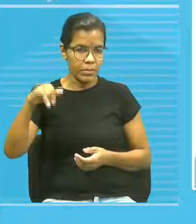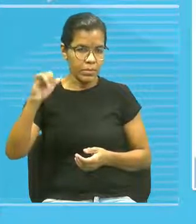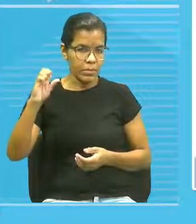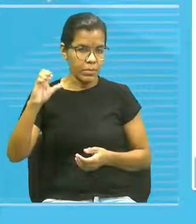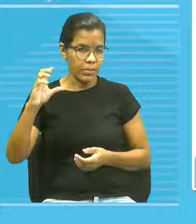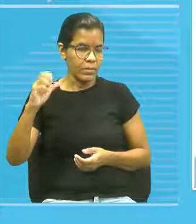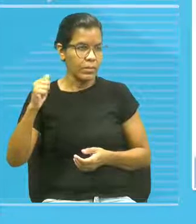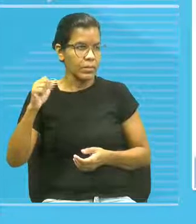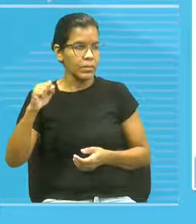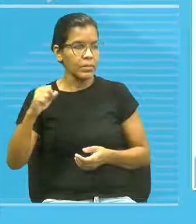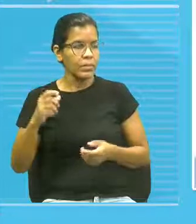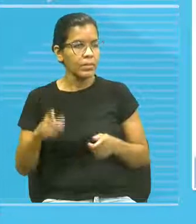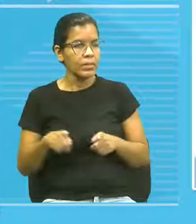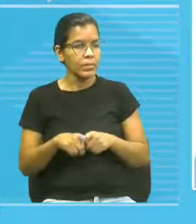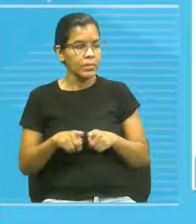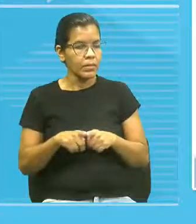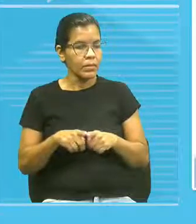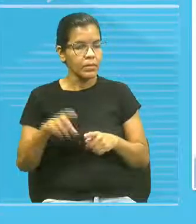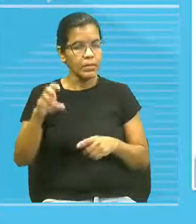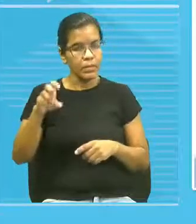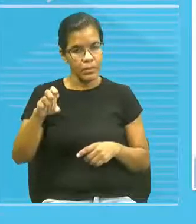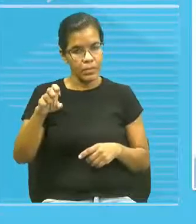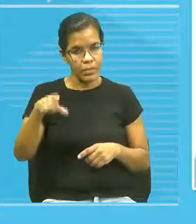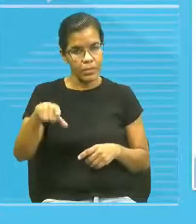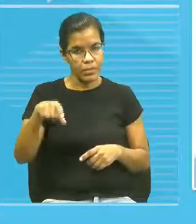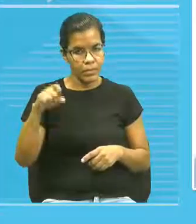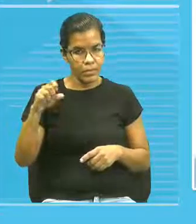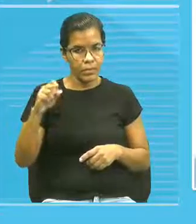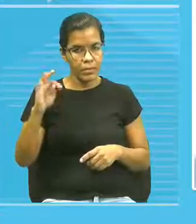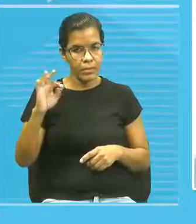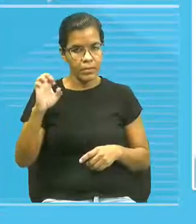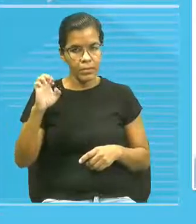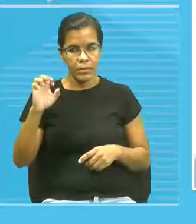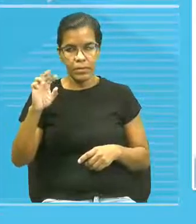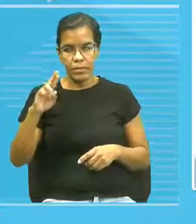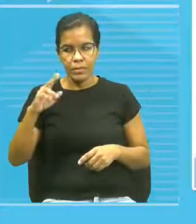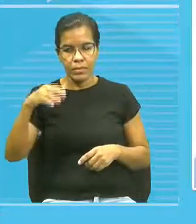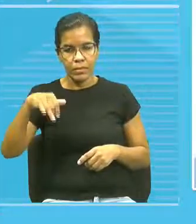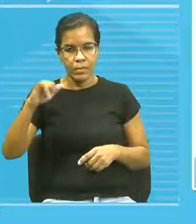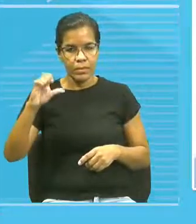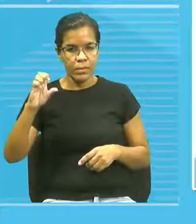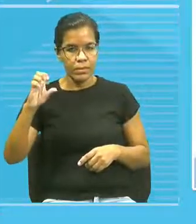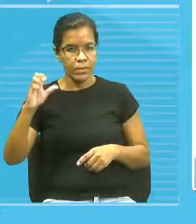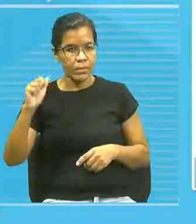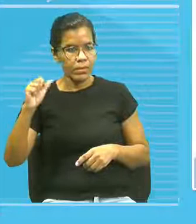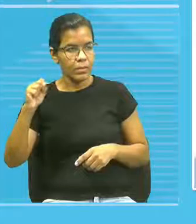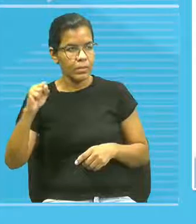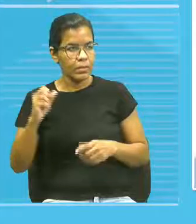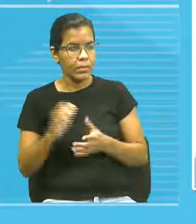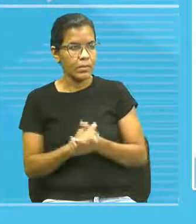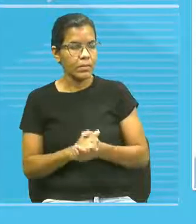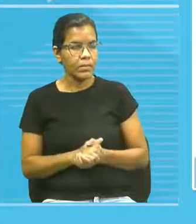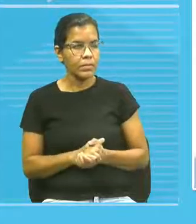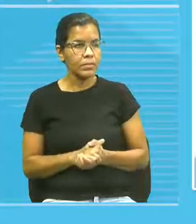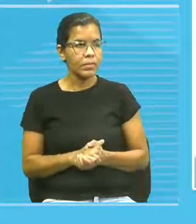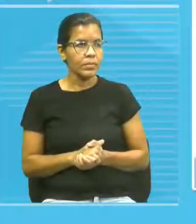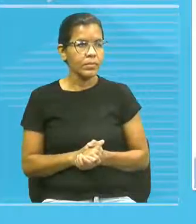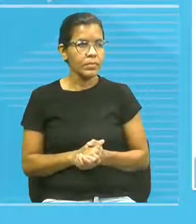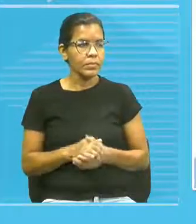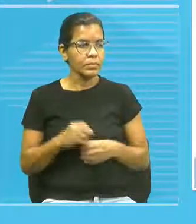e exo. Endo de dentro, entra calor, e exo de